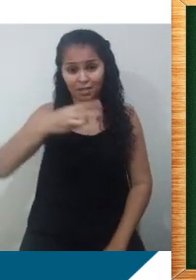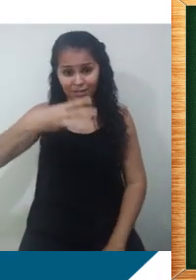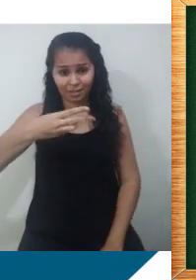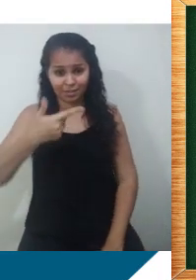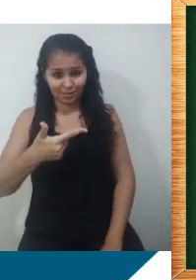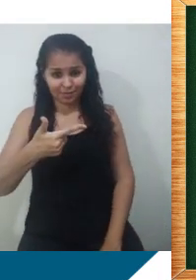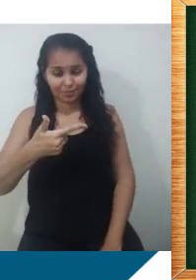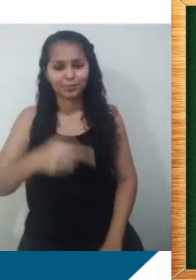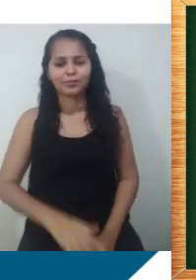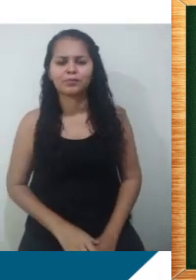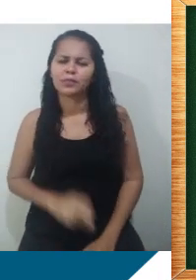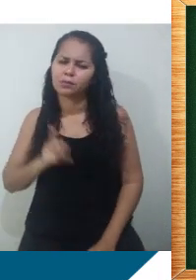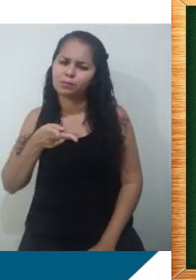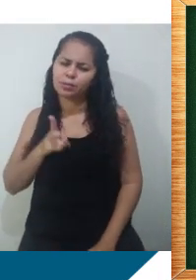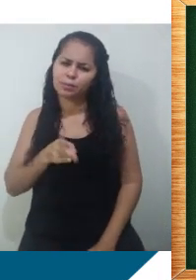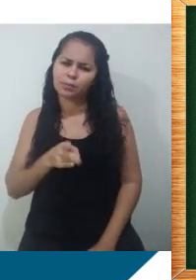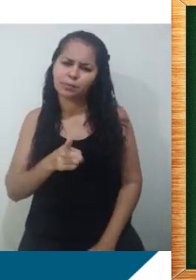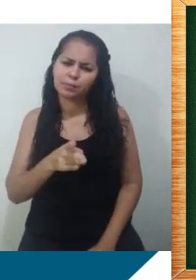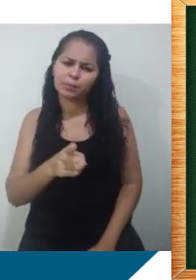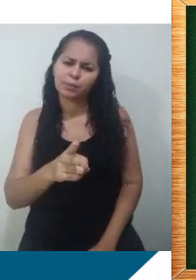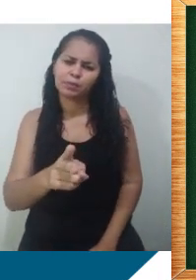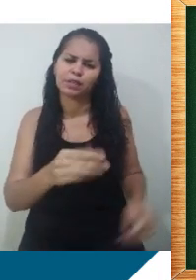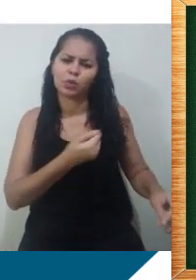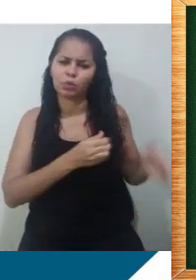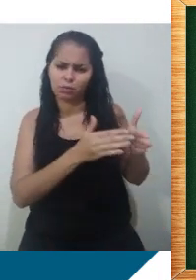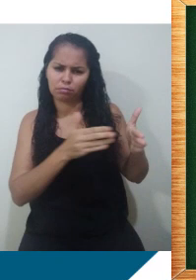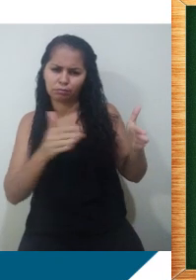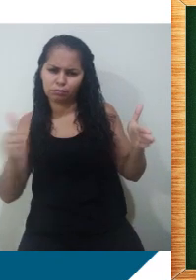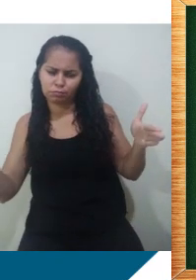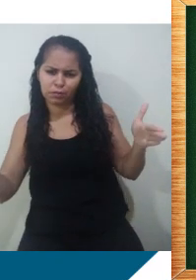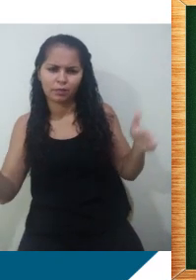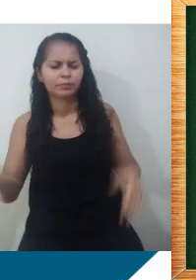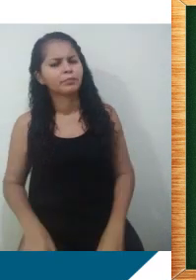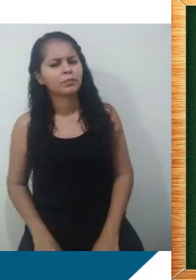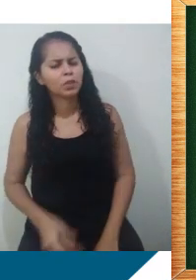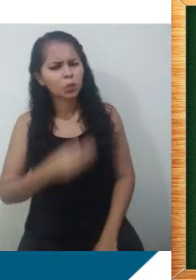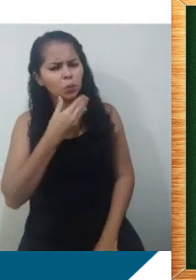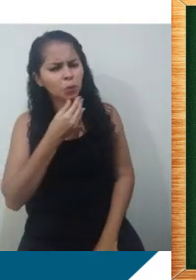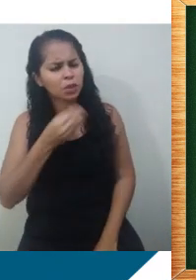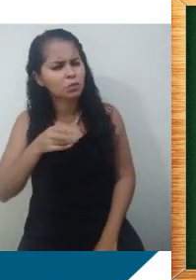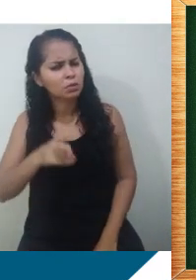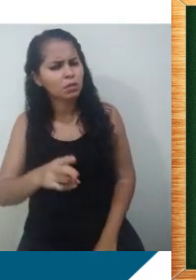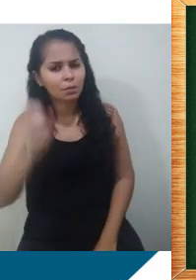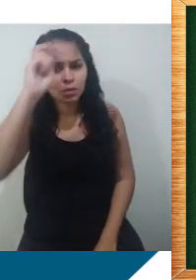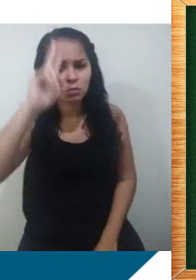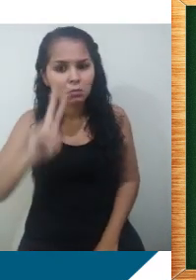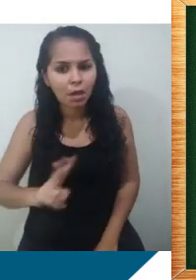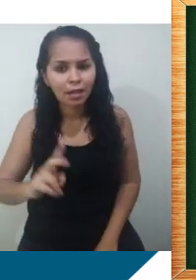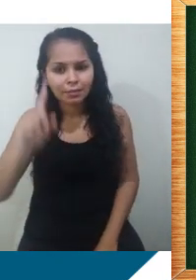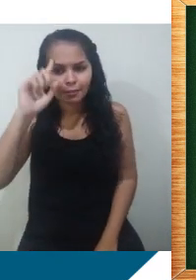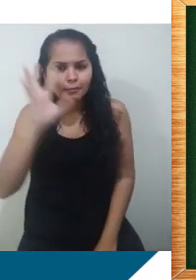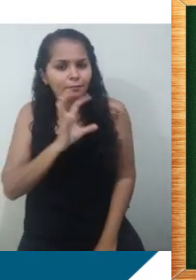é 32. E assim ele seguiu essa sequência. Joãozinho, que sempre foi um menino muito esperto